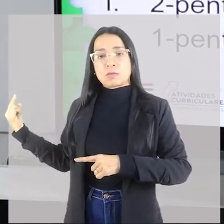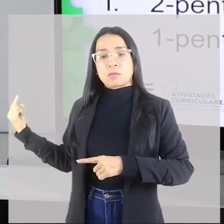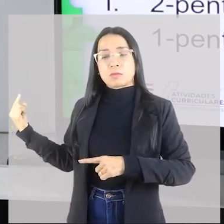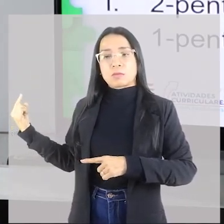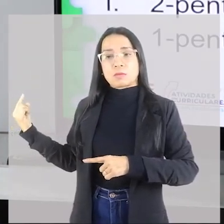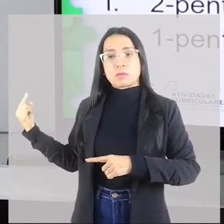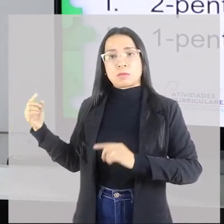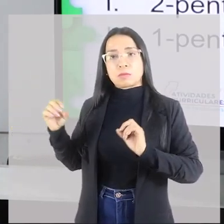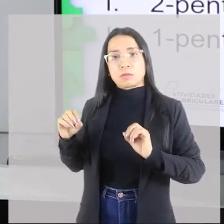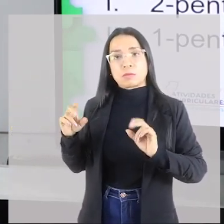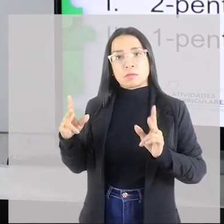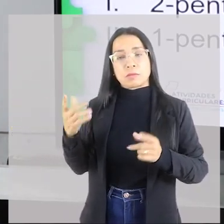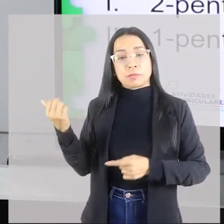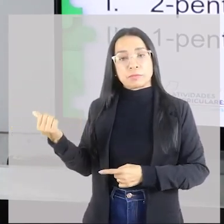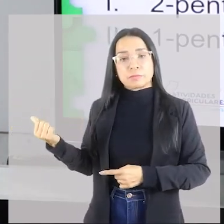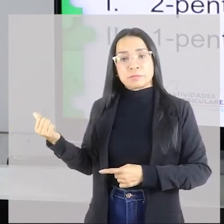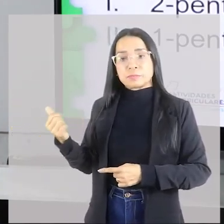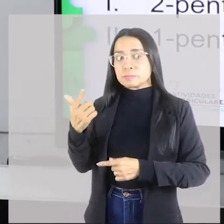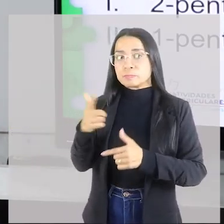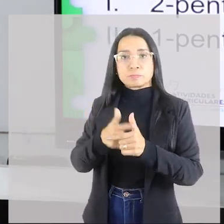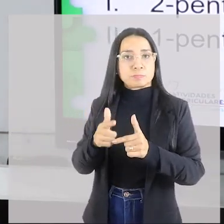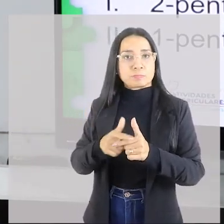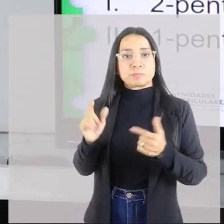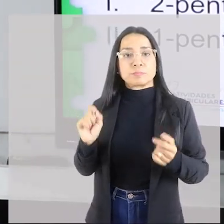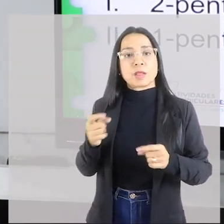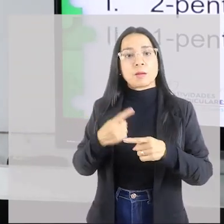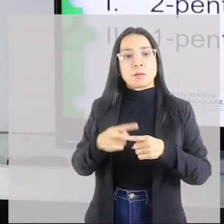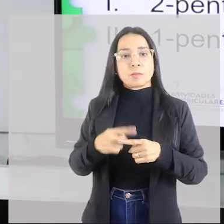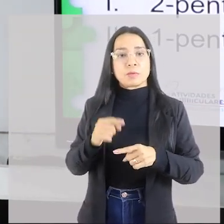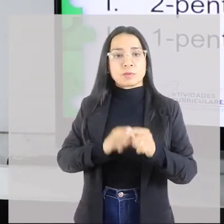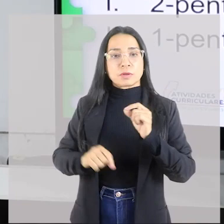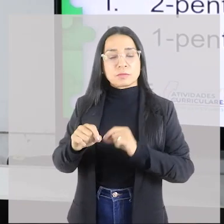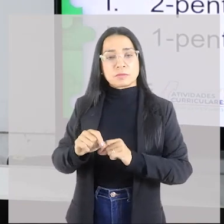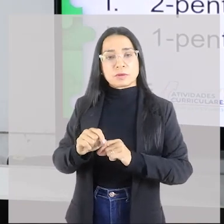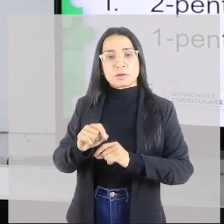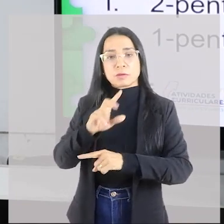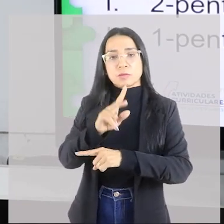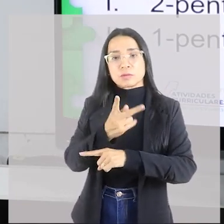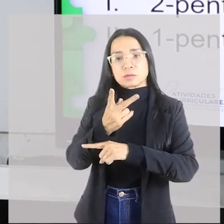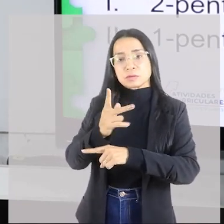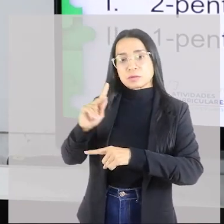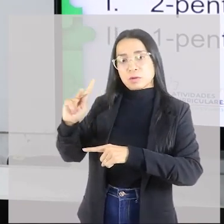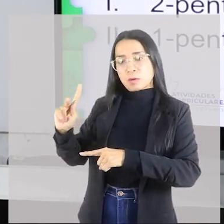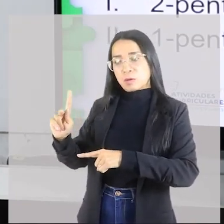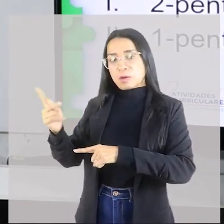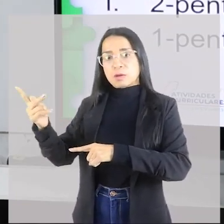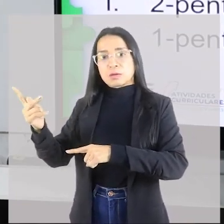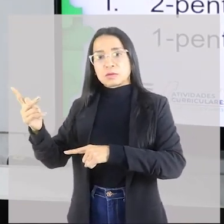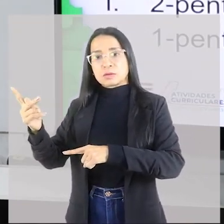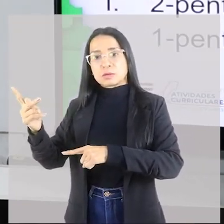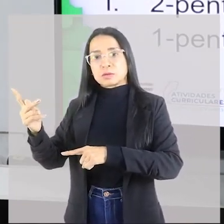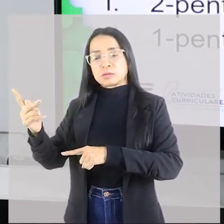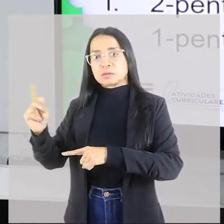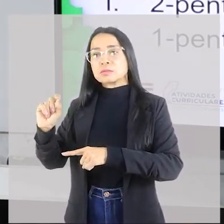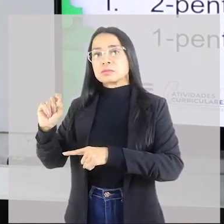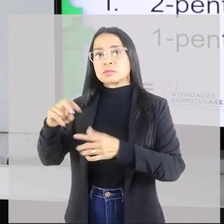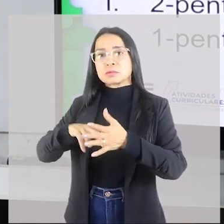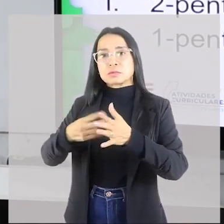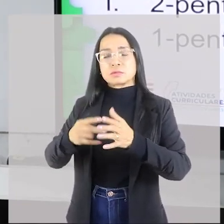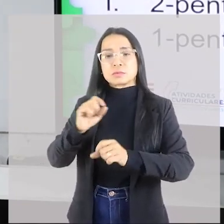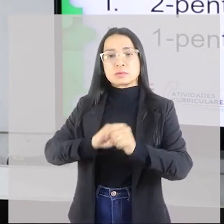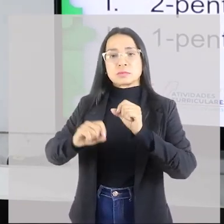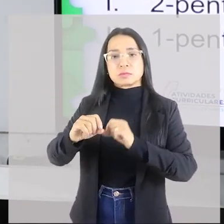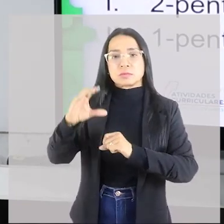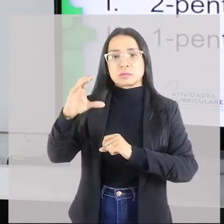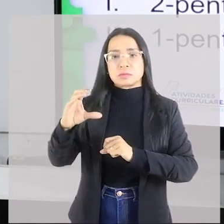bola. Show de bola, sem problema nenhum. Porque para cá vai ficar o hidrogênio, para cá vai ficar o hidrogênio. Isso quer dizer que se ficou